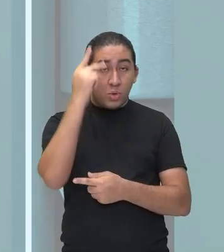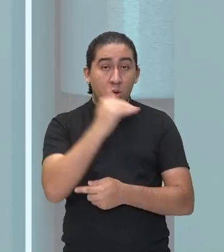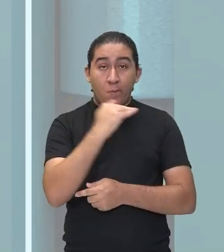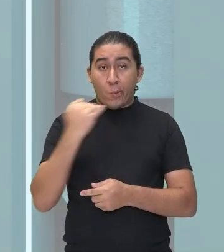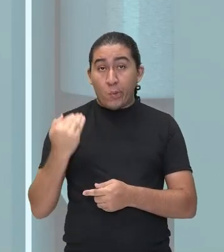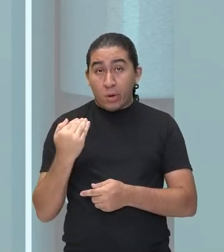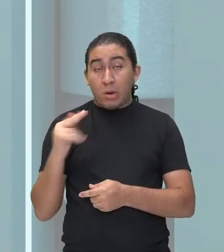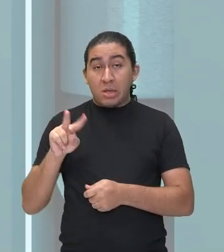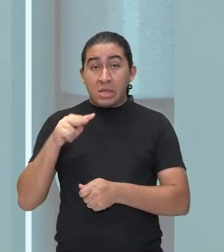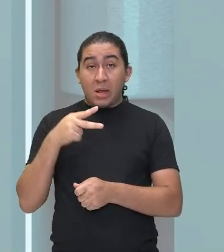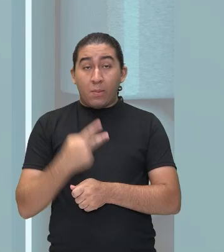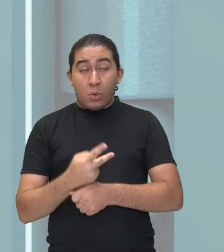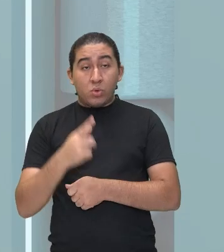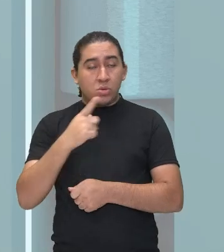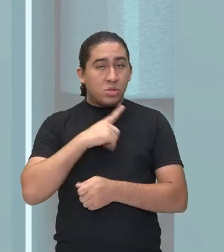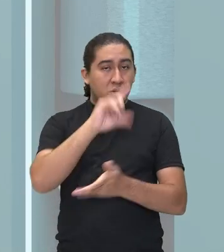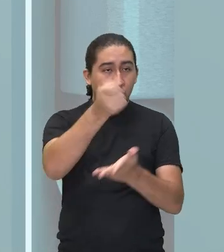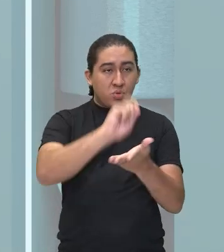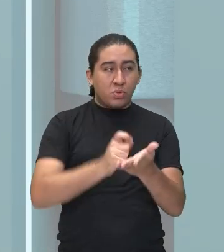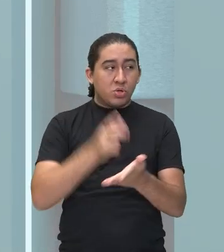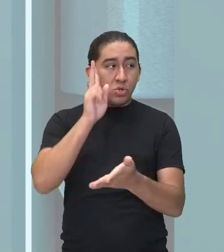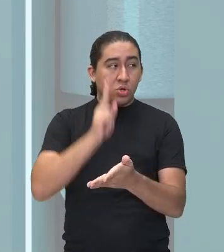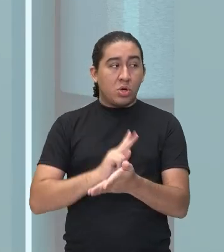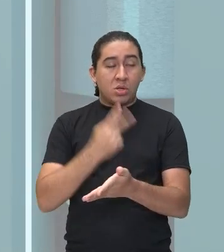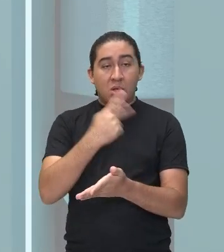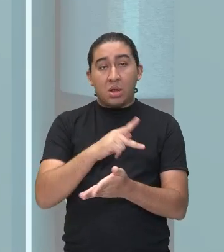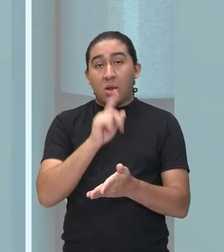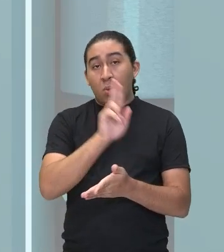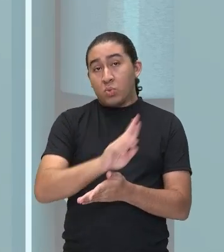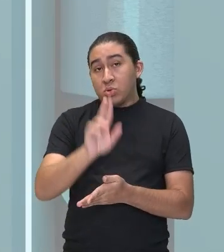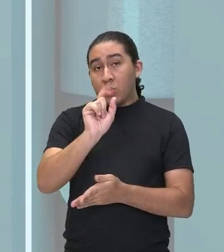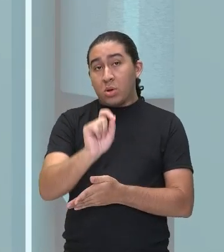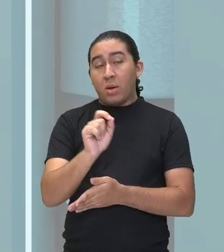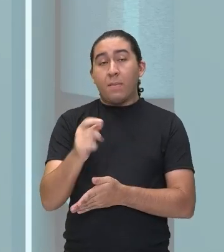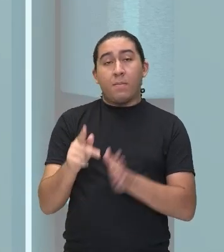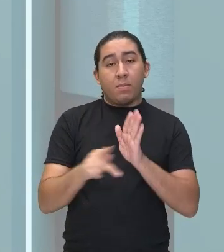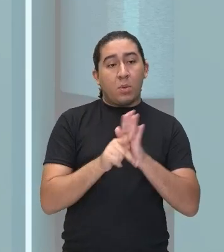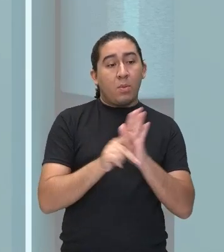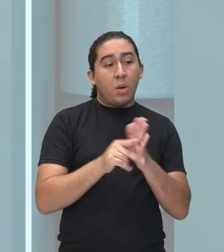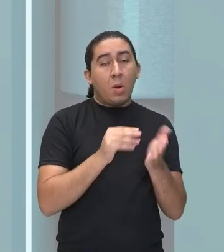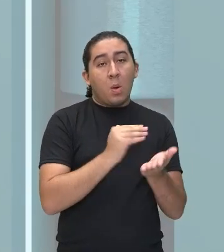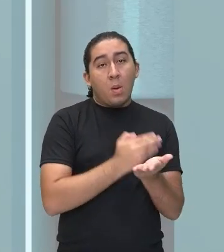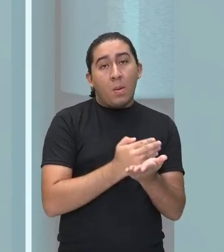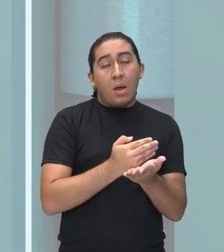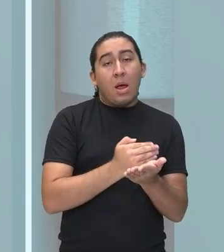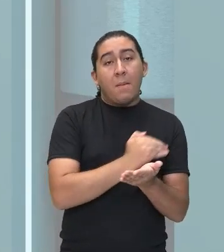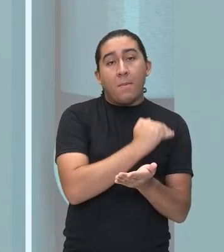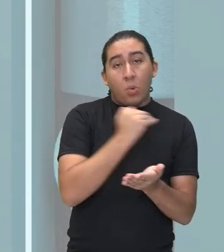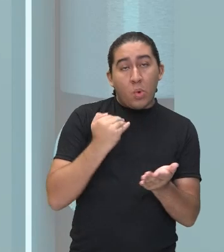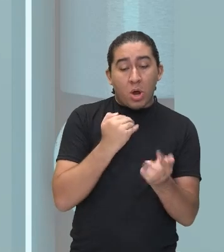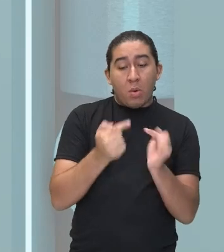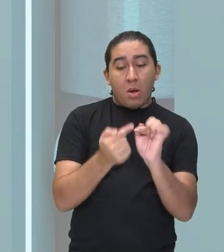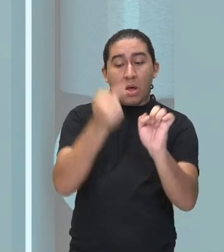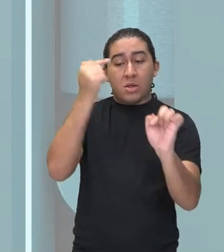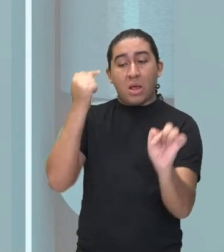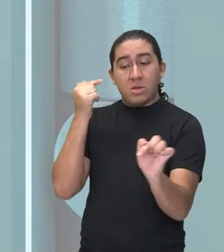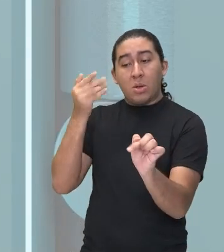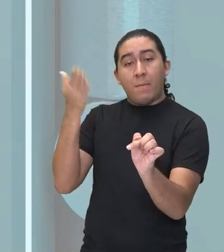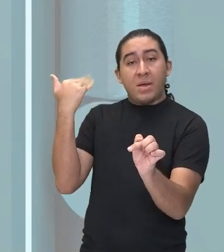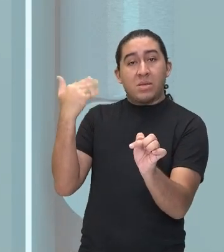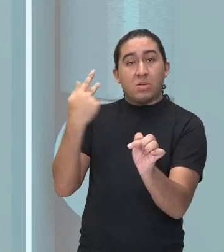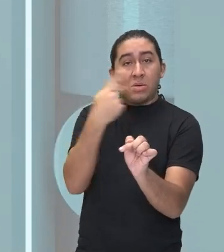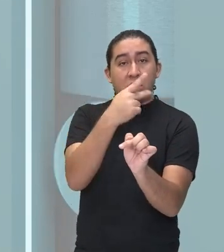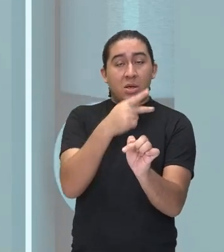vai contar a sua história a partir da sua morte para trás, enquanto ele era